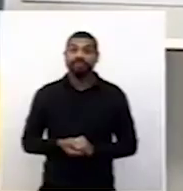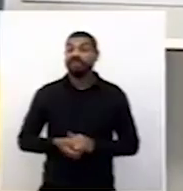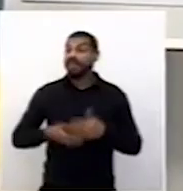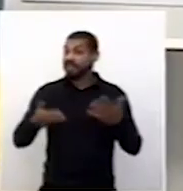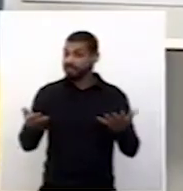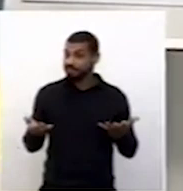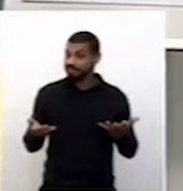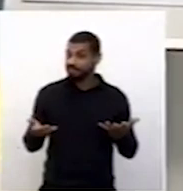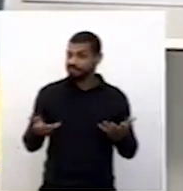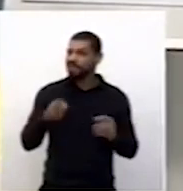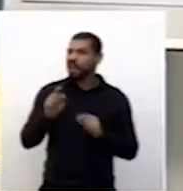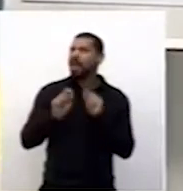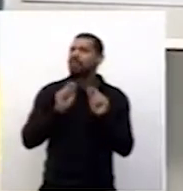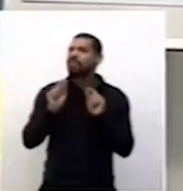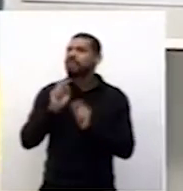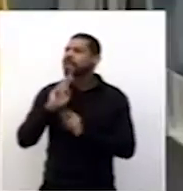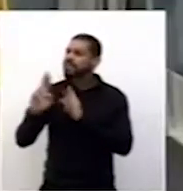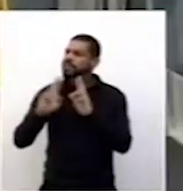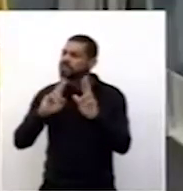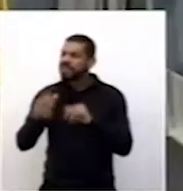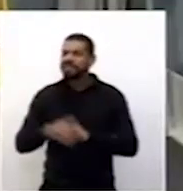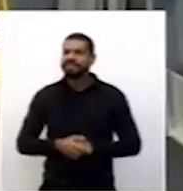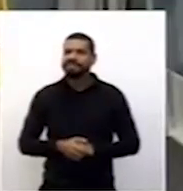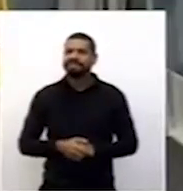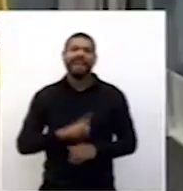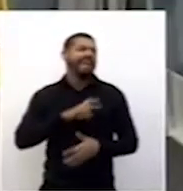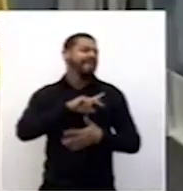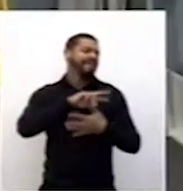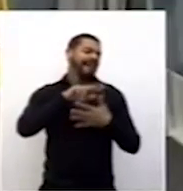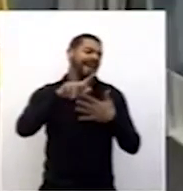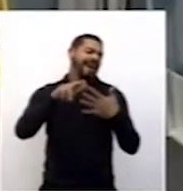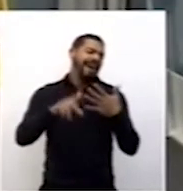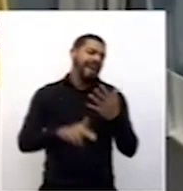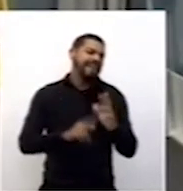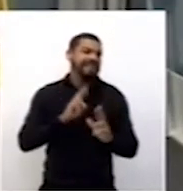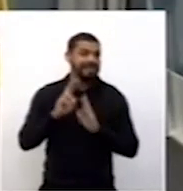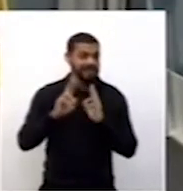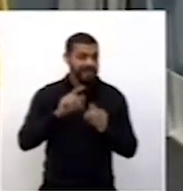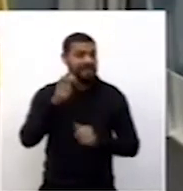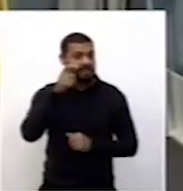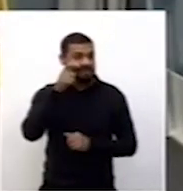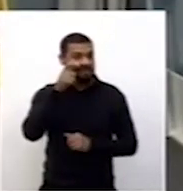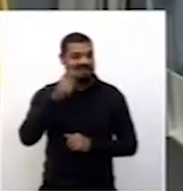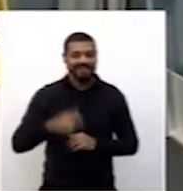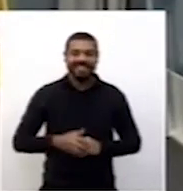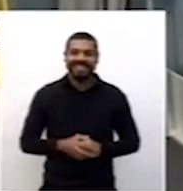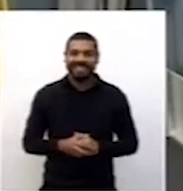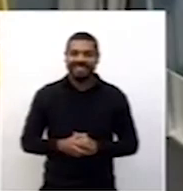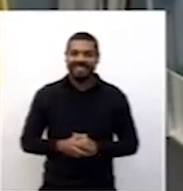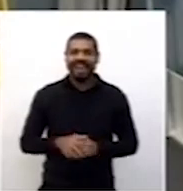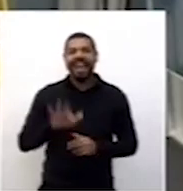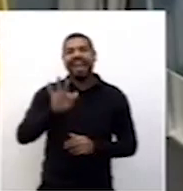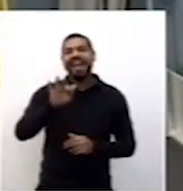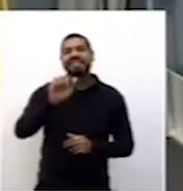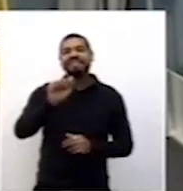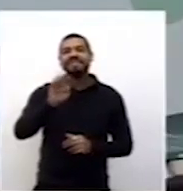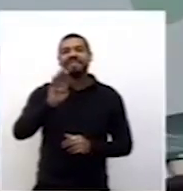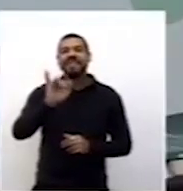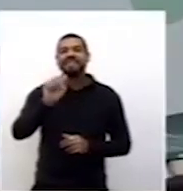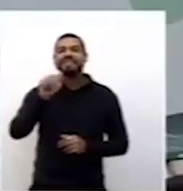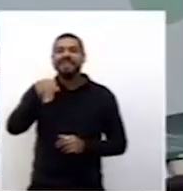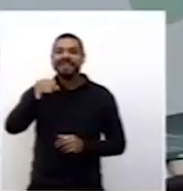E aí, Jússi, o que eles responderam? Tem várias respostas aqui bem interessantes, né? A Fabiana está dizendo que o